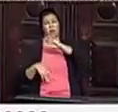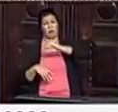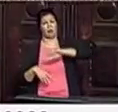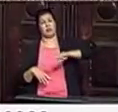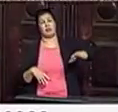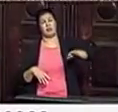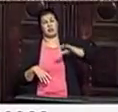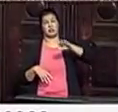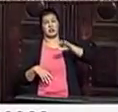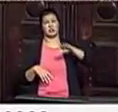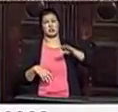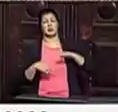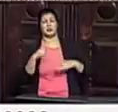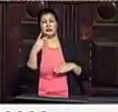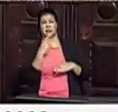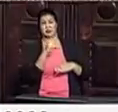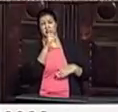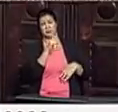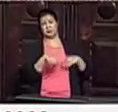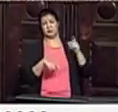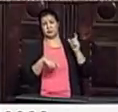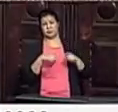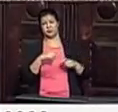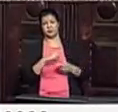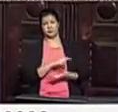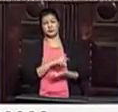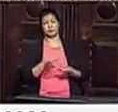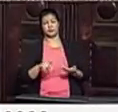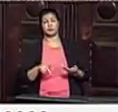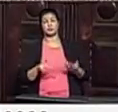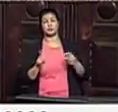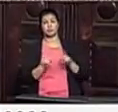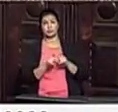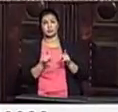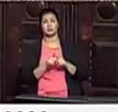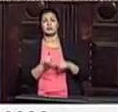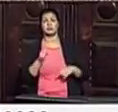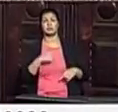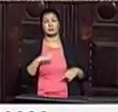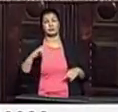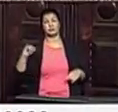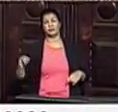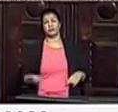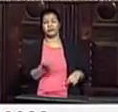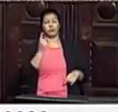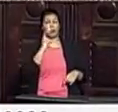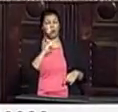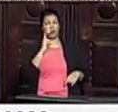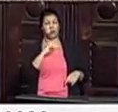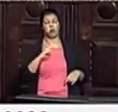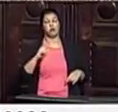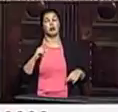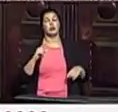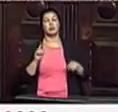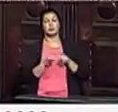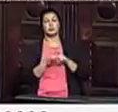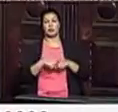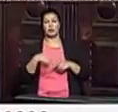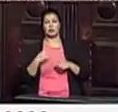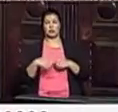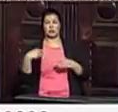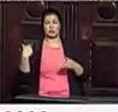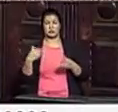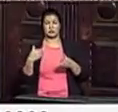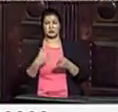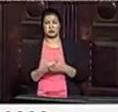felizmente, a doação por parte de empresas. Porque há também oportunismo nesse sentido, porque até recentemente eu via órgãos